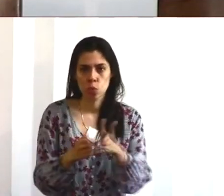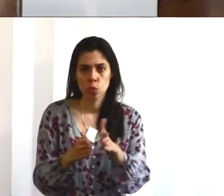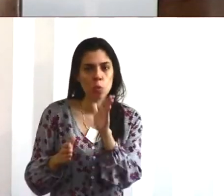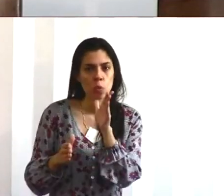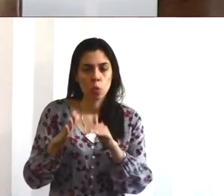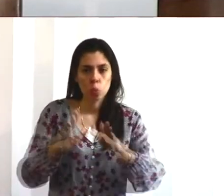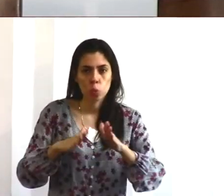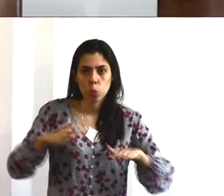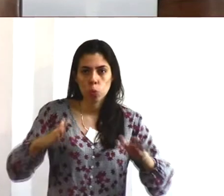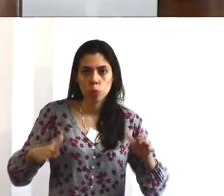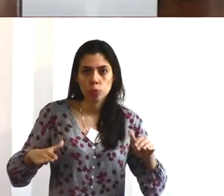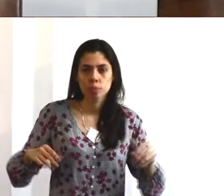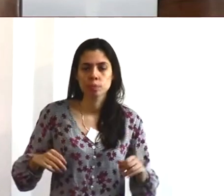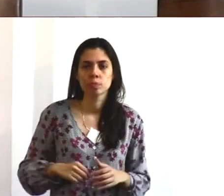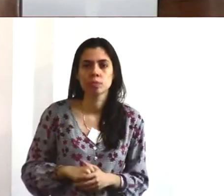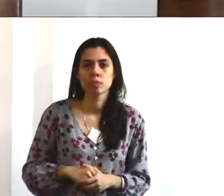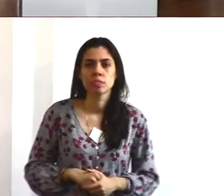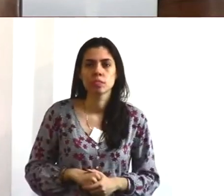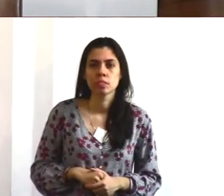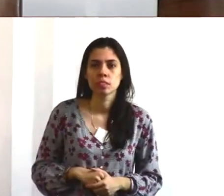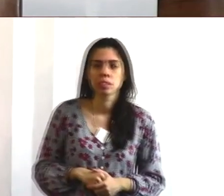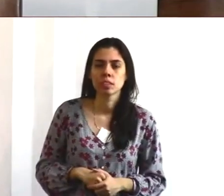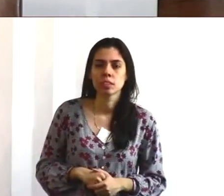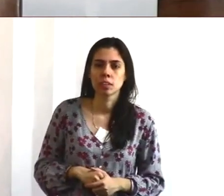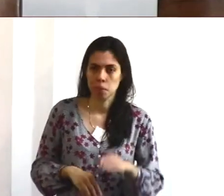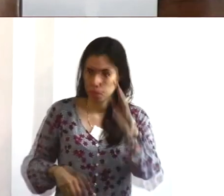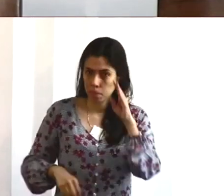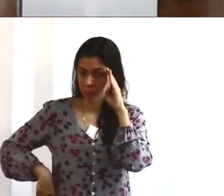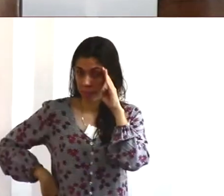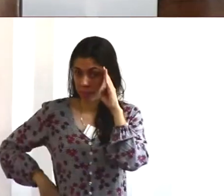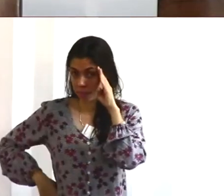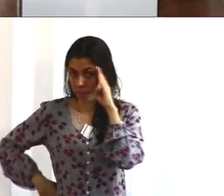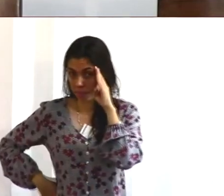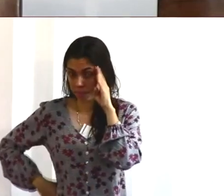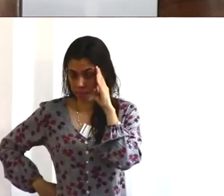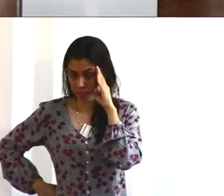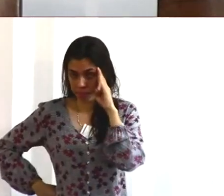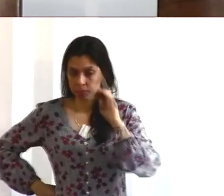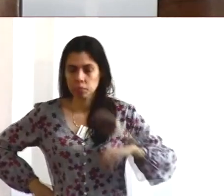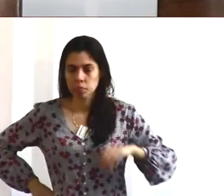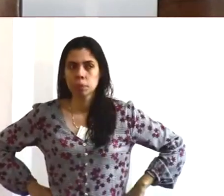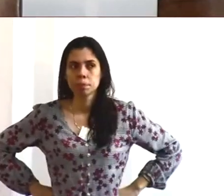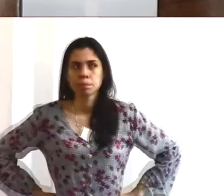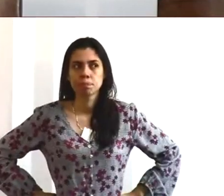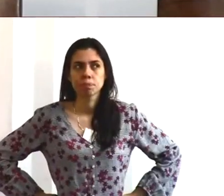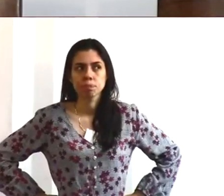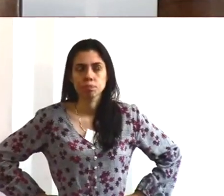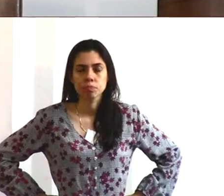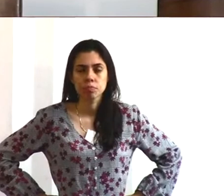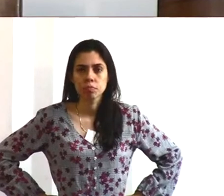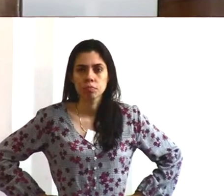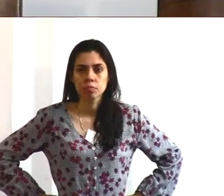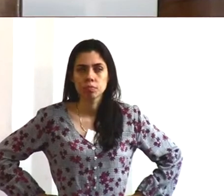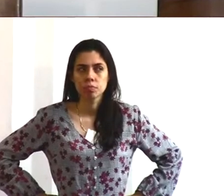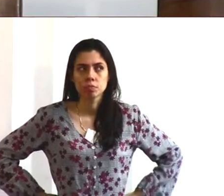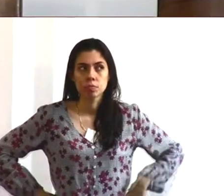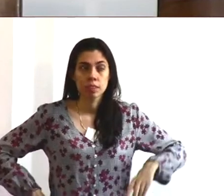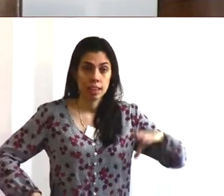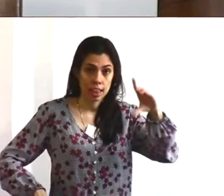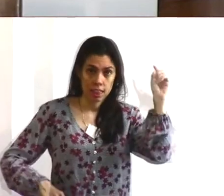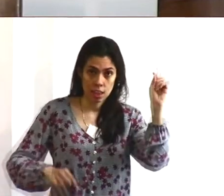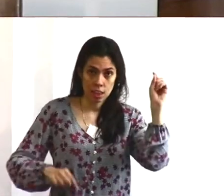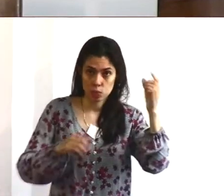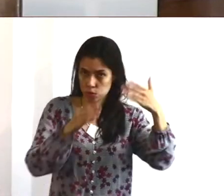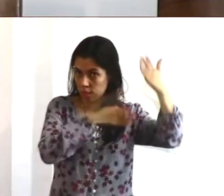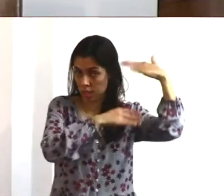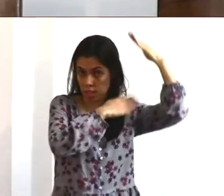como é interessante nós olharmos numa perspectiva escatológica. Nós temos Deus criando o Jardim do